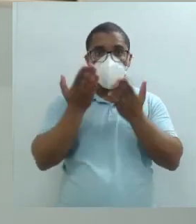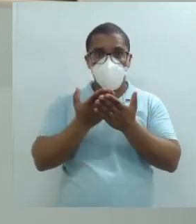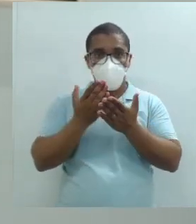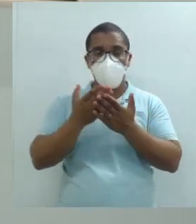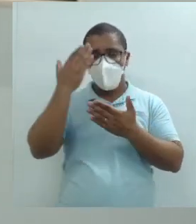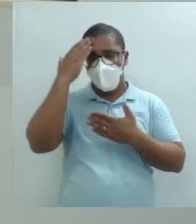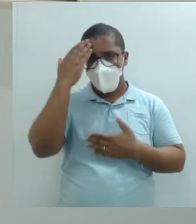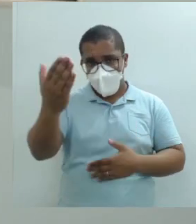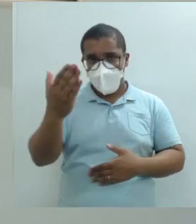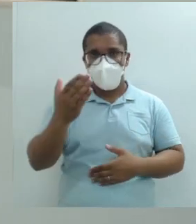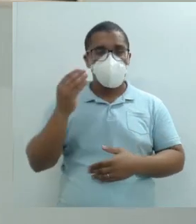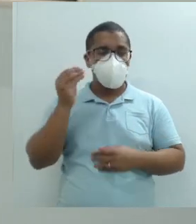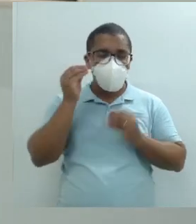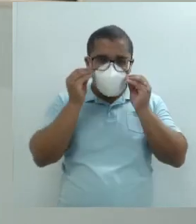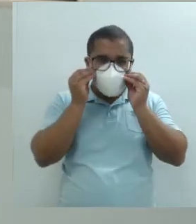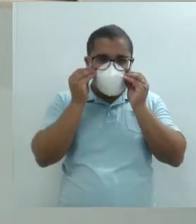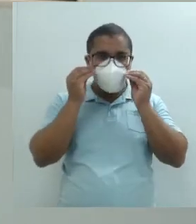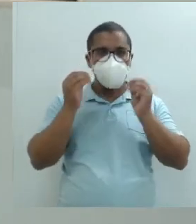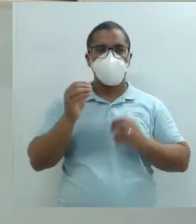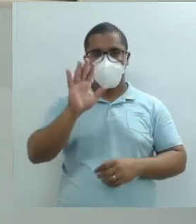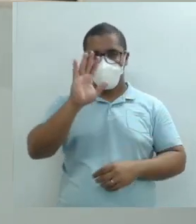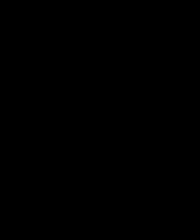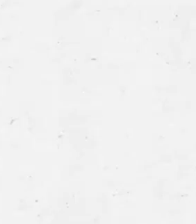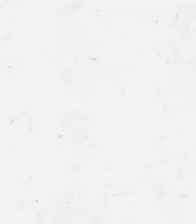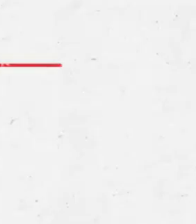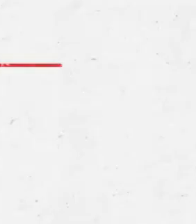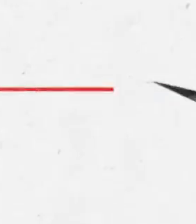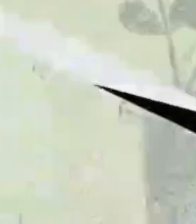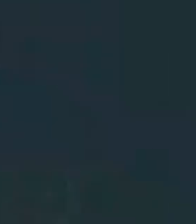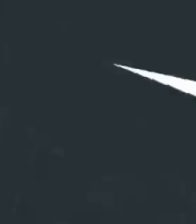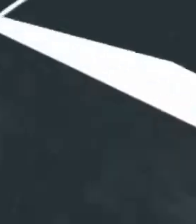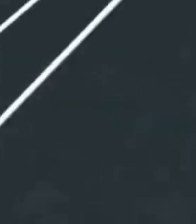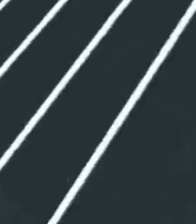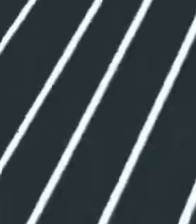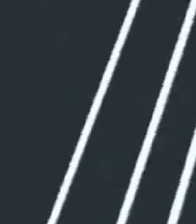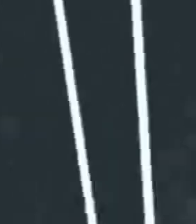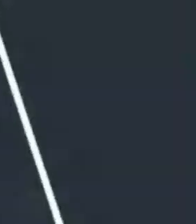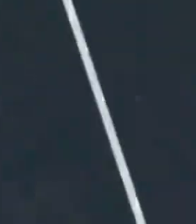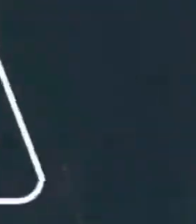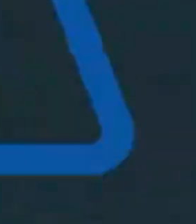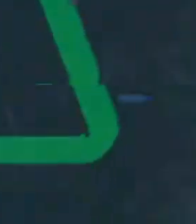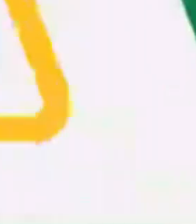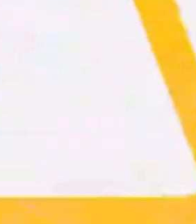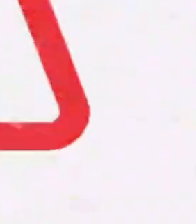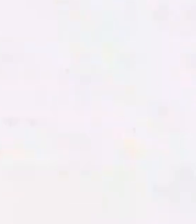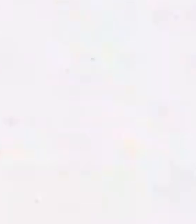obrigada. Um cheiro grande e até breve.